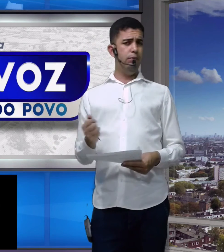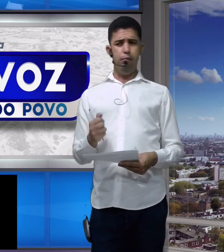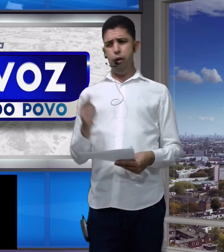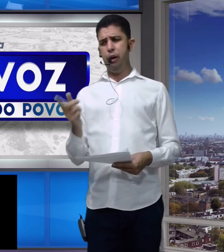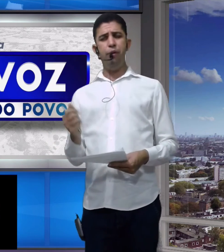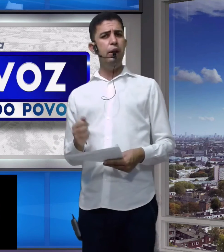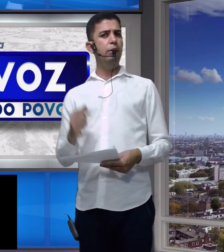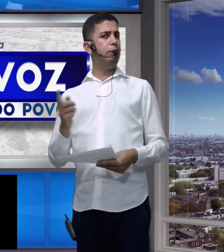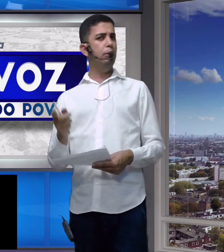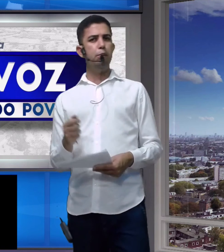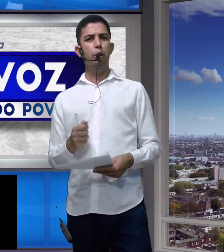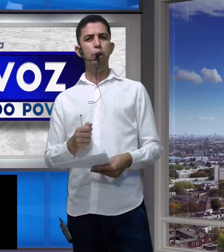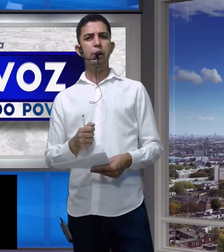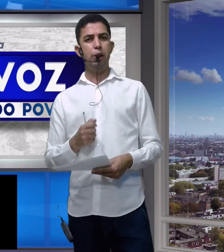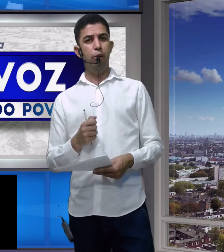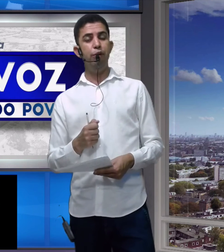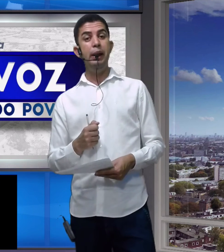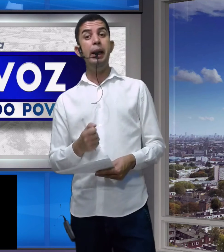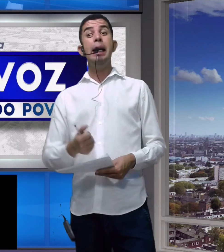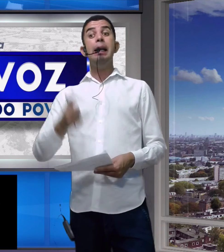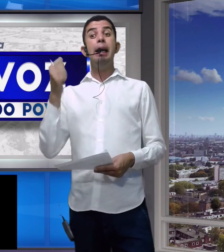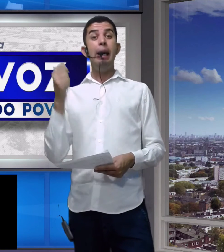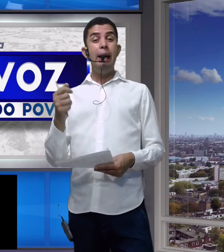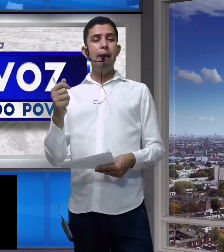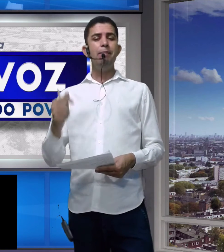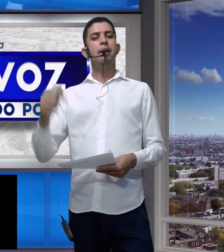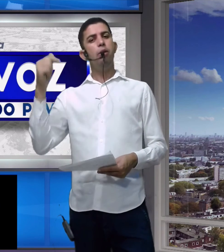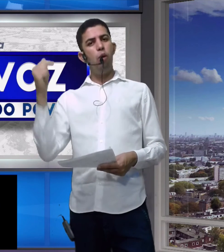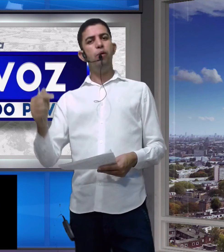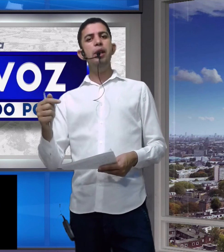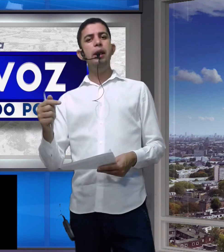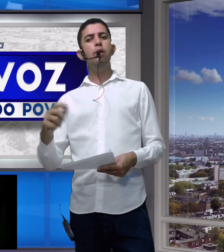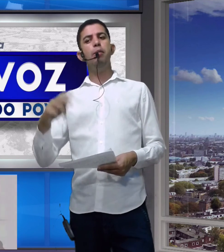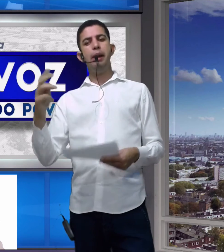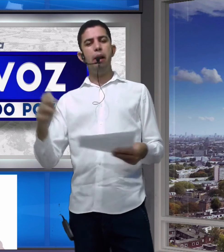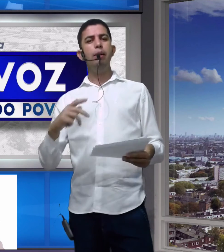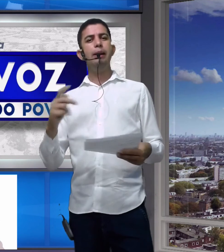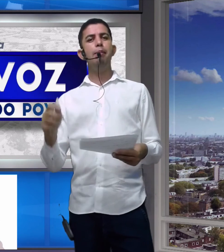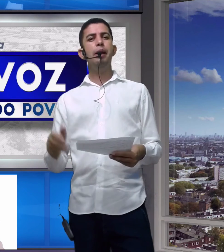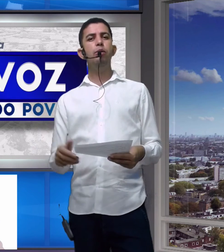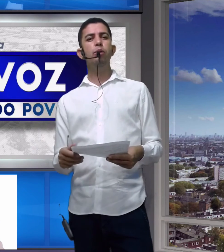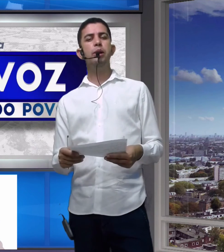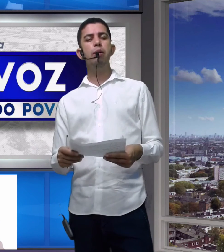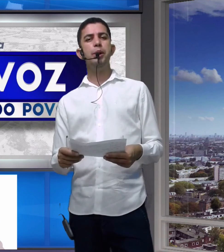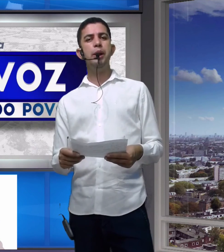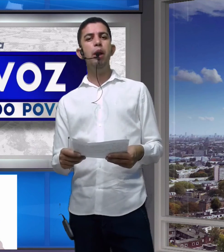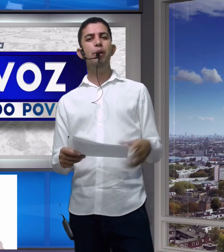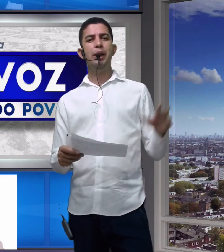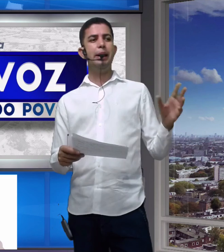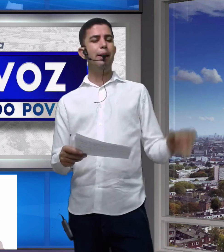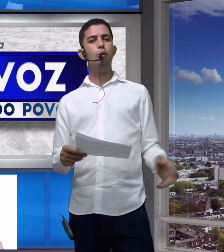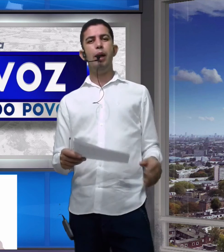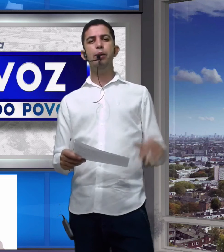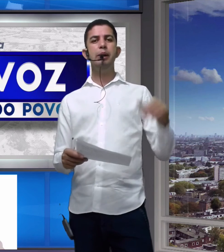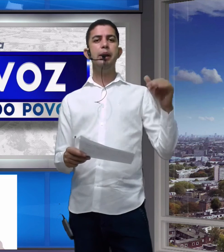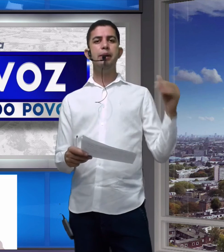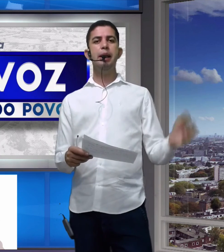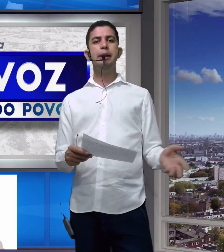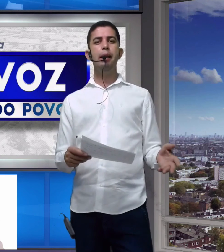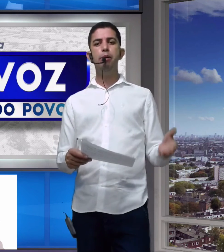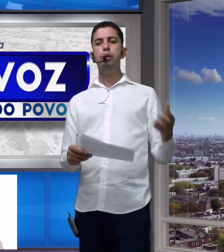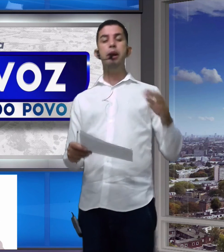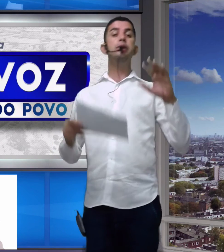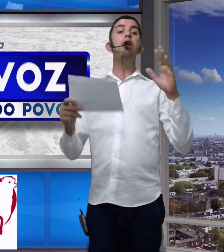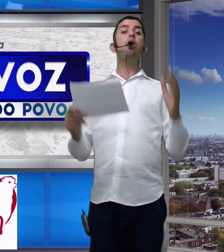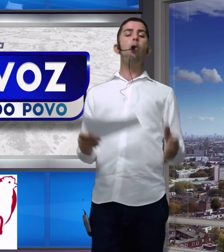telefone do seu filho, do seu esposo, da sua filha. E conferir como é que está o andamento do seu auxílio. Você recebe 400,